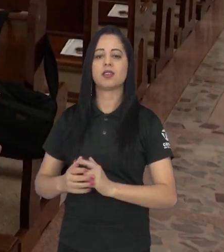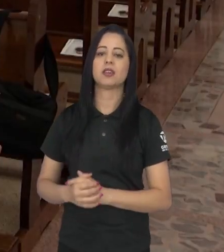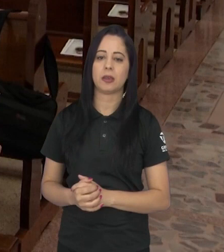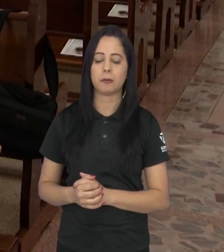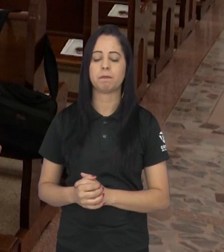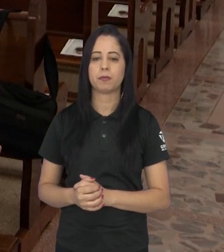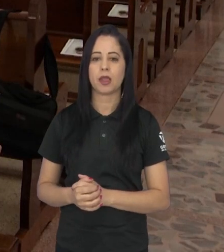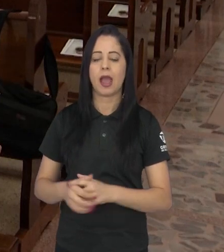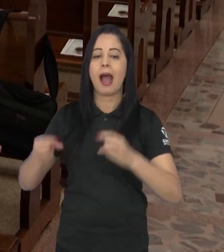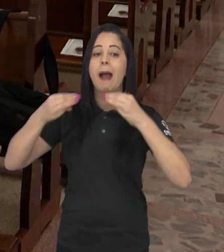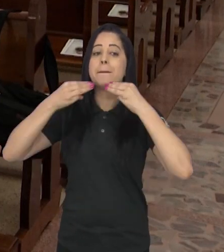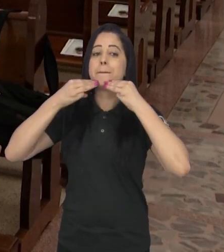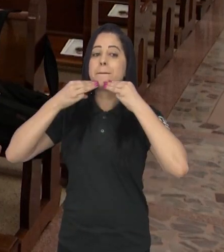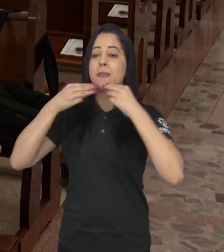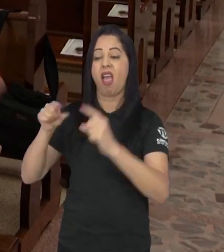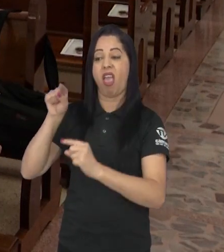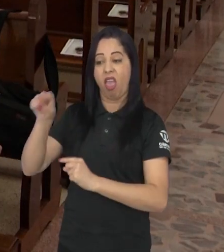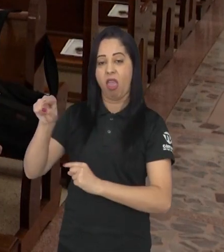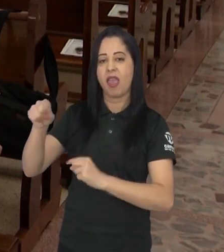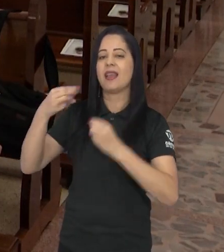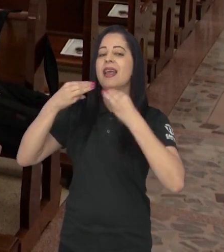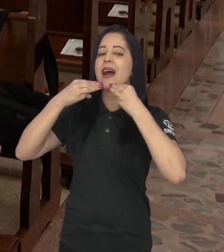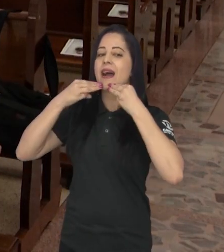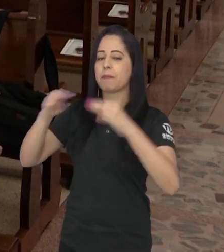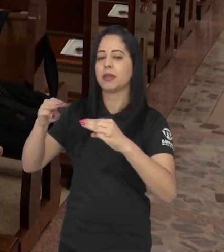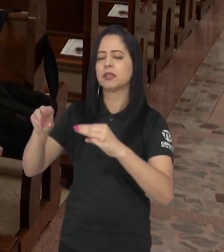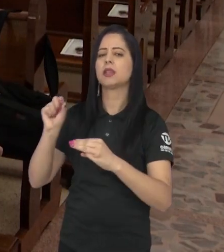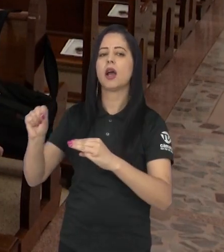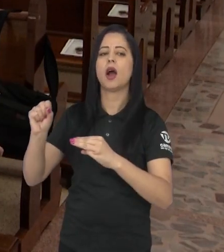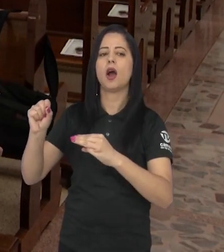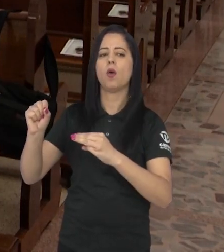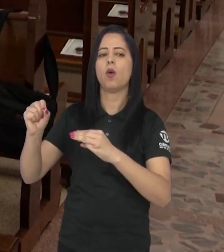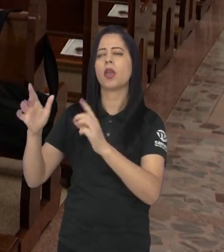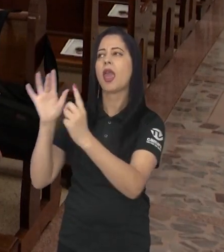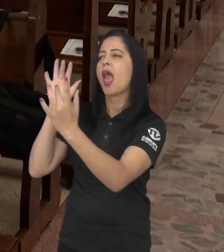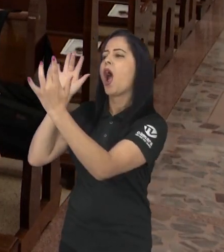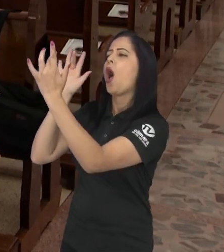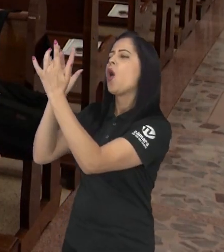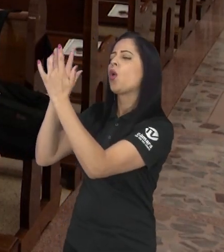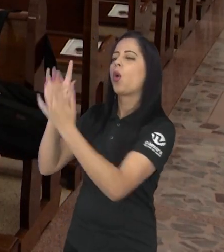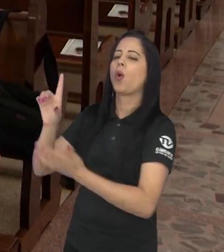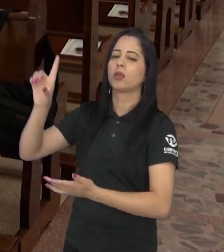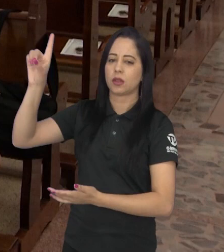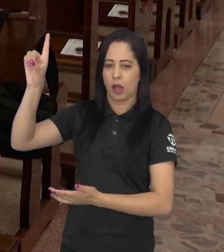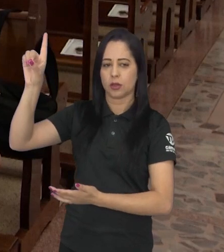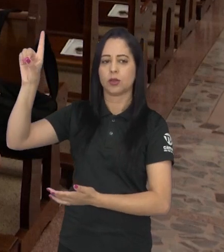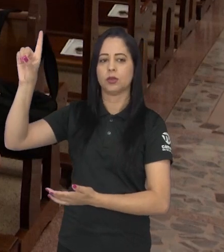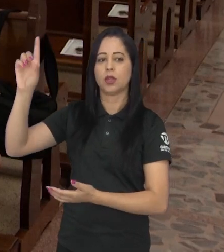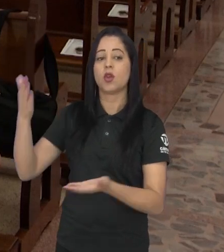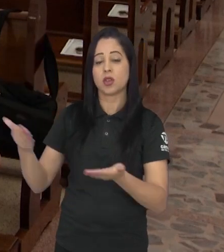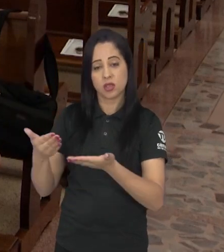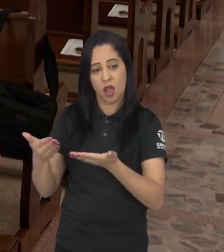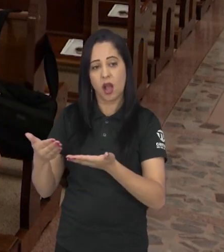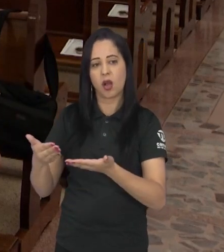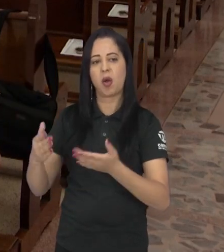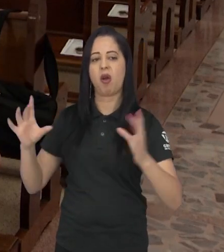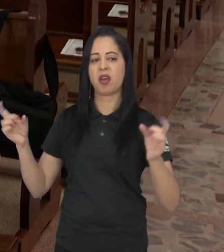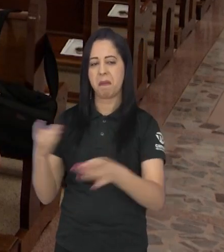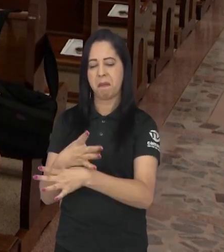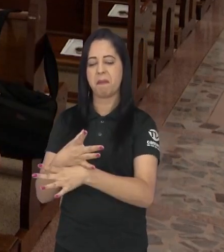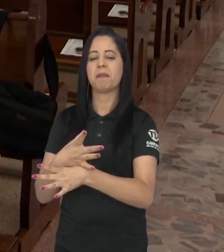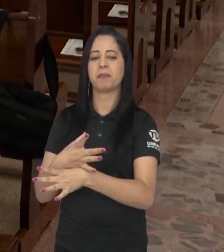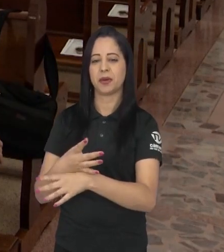Antoninho, levar, né, a presença de Deus às pessoas, foi sendo realizada, está sendo realizada. Se